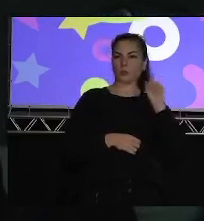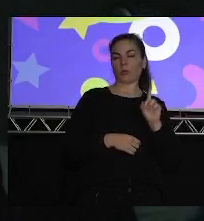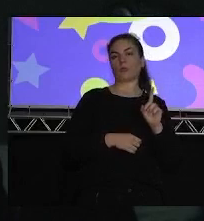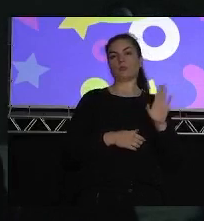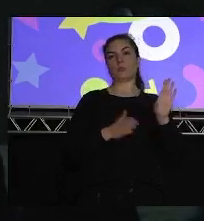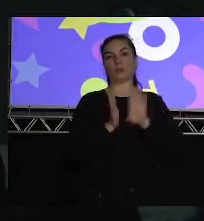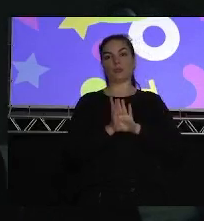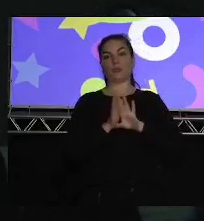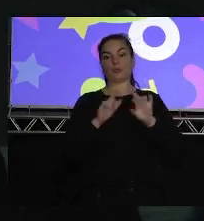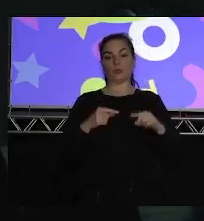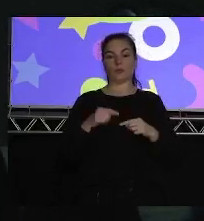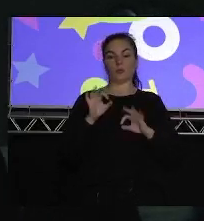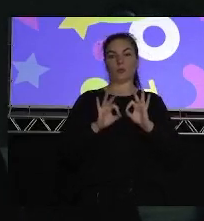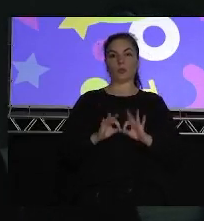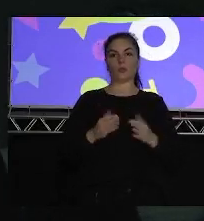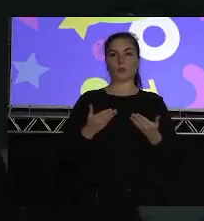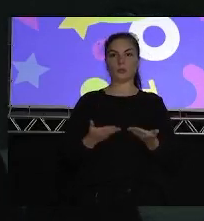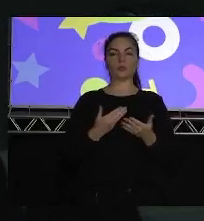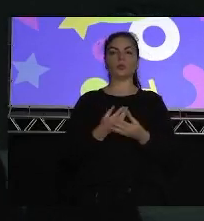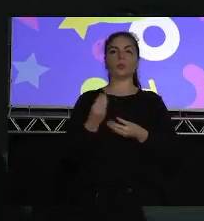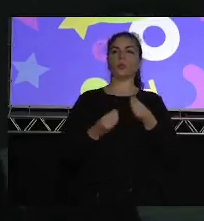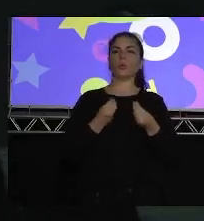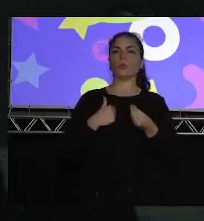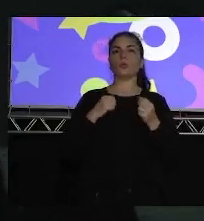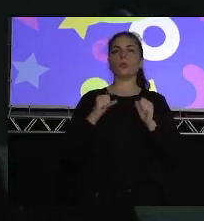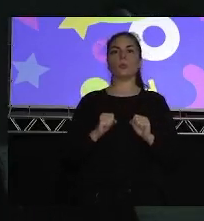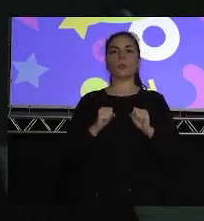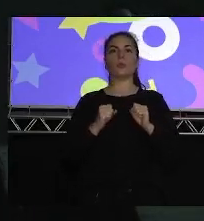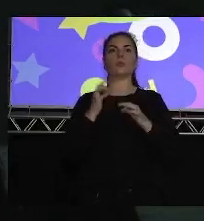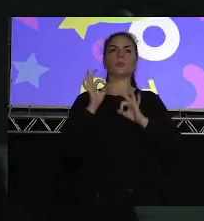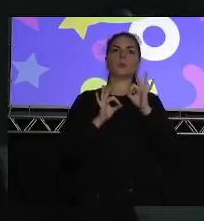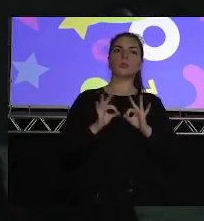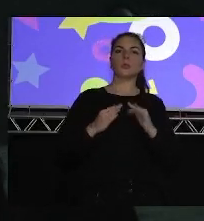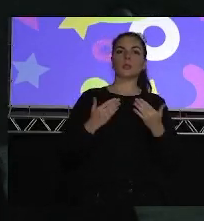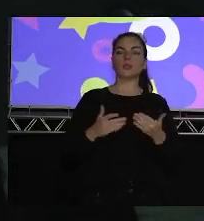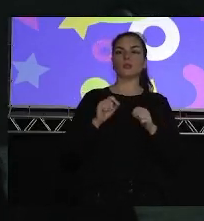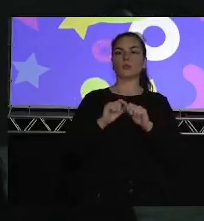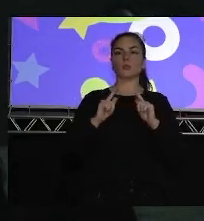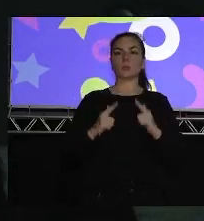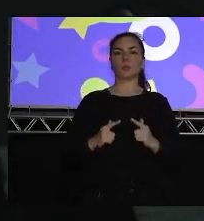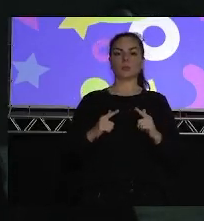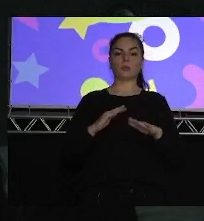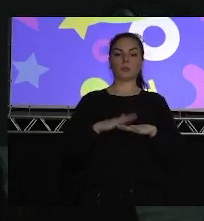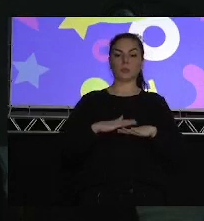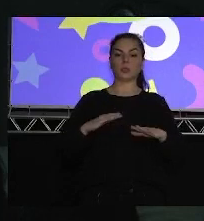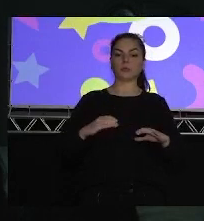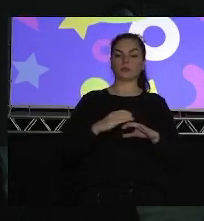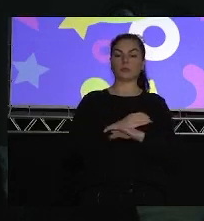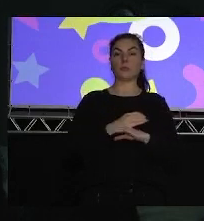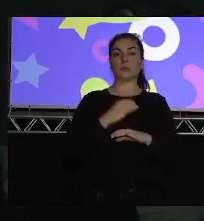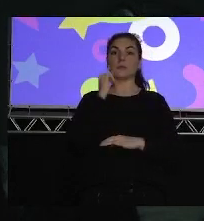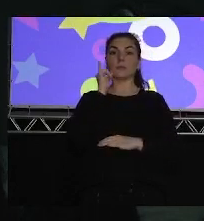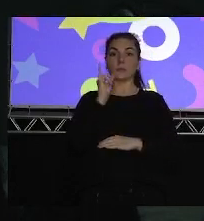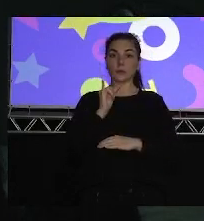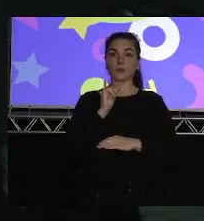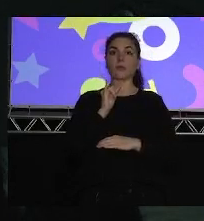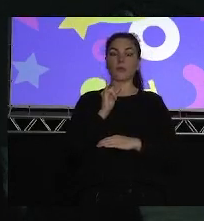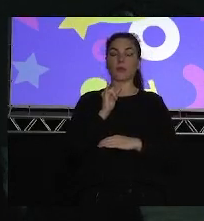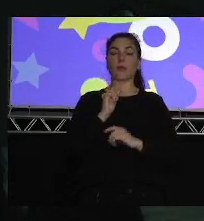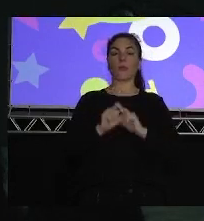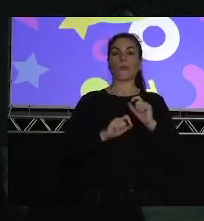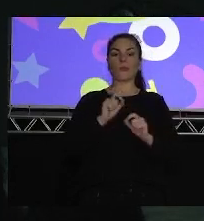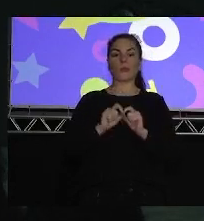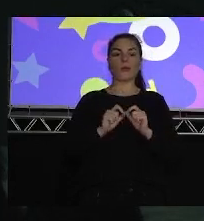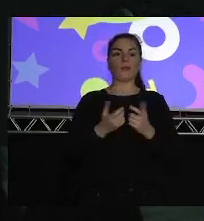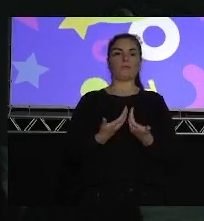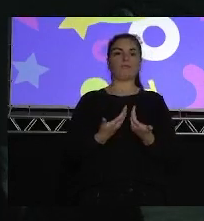de organizar isso. Quer dizer, olha, como é que eu posso organizar isso e fazer uma gestão mais plena dessas demandas e evitar, principalmente, as